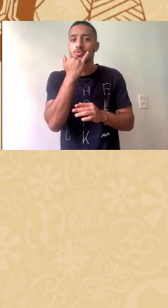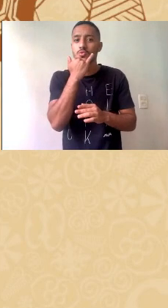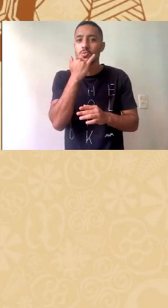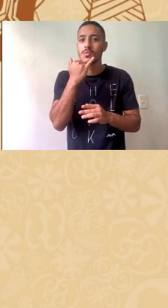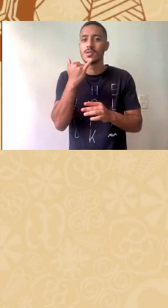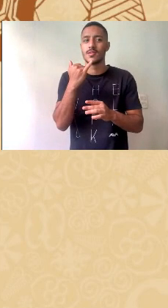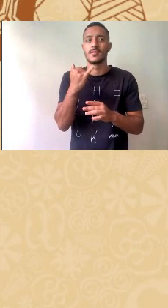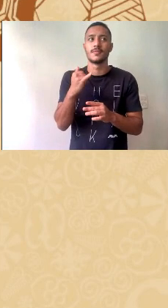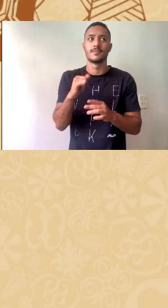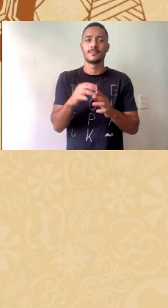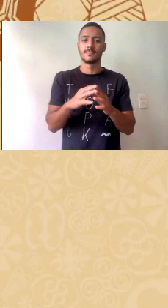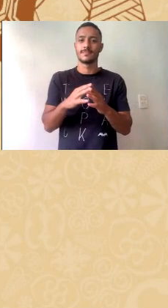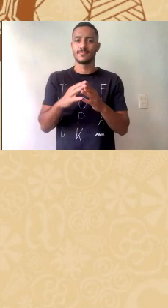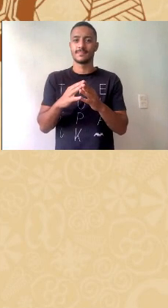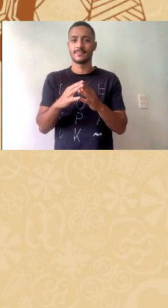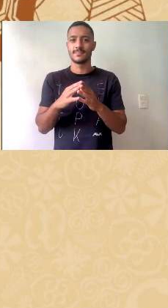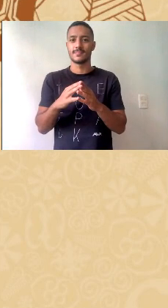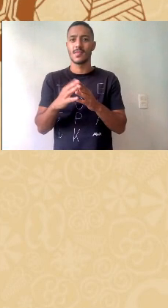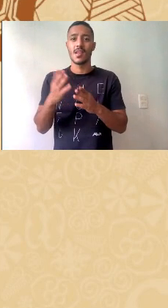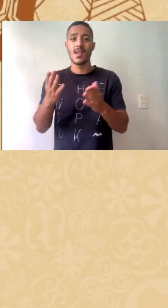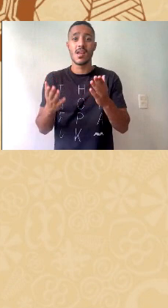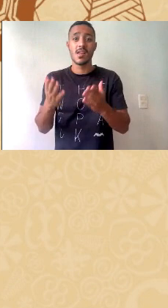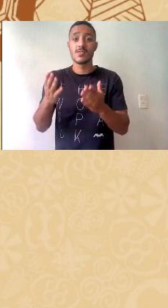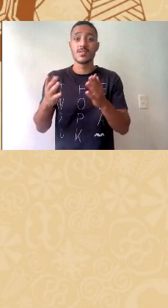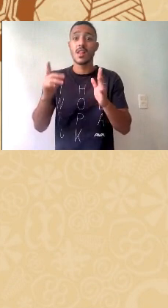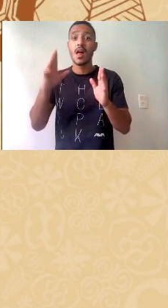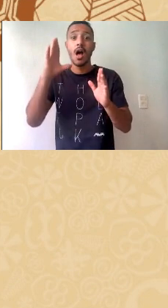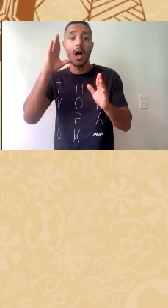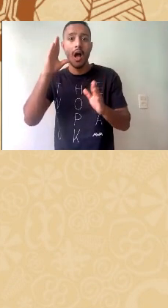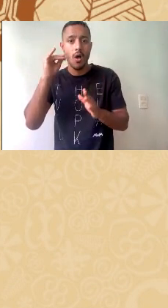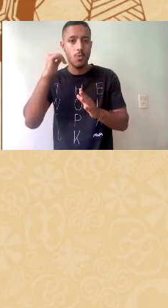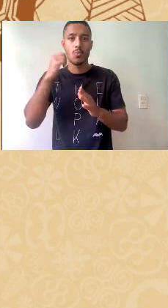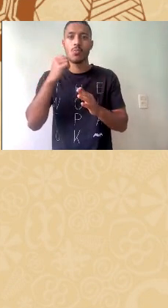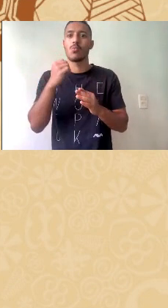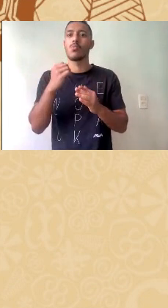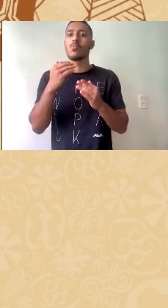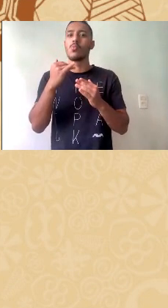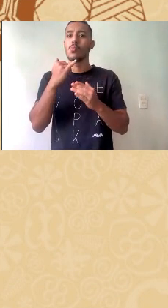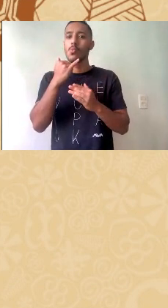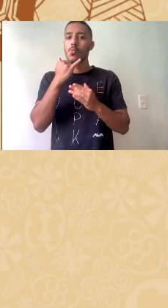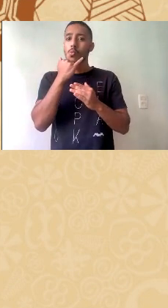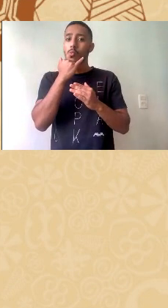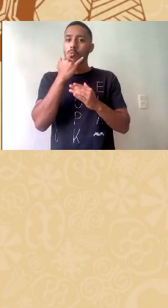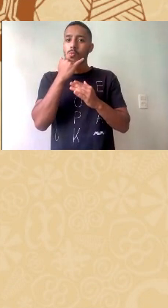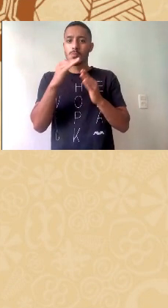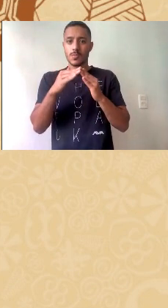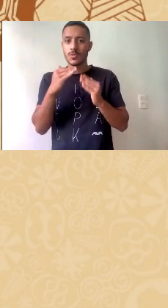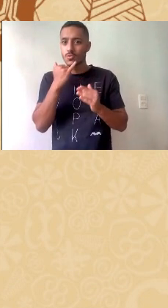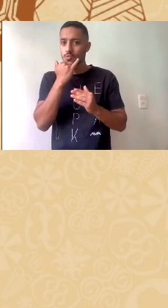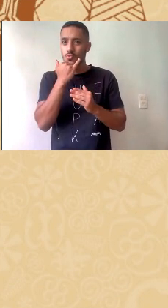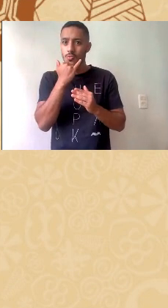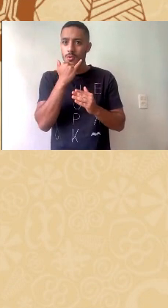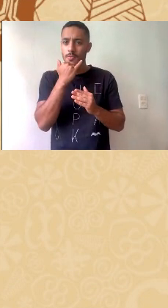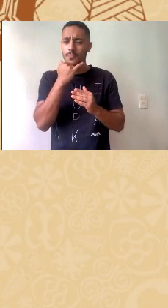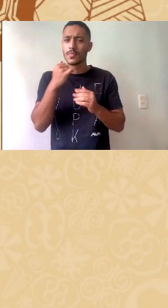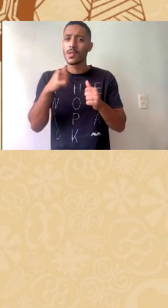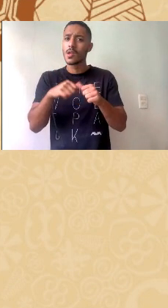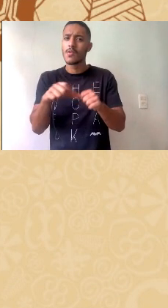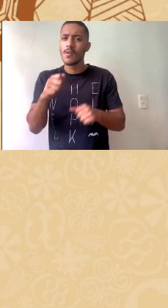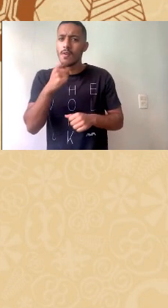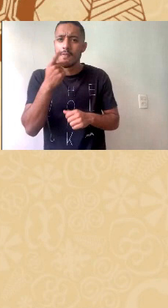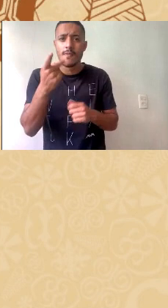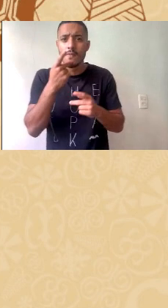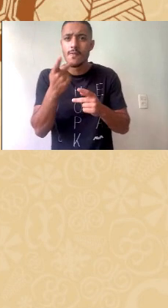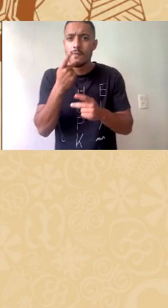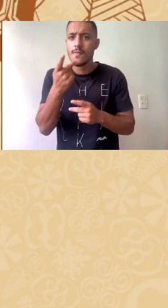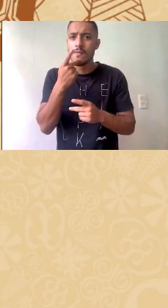mãos. Aí, às vezes, puf, esbarro aqui, tá? Então, obrigada, Liane. Então, eu dizia, né, com exemplo, a União dos